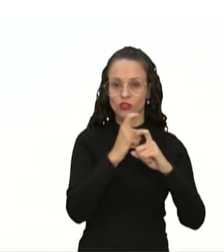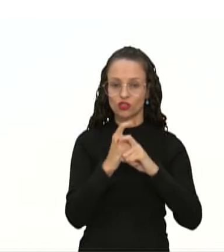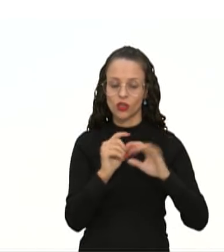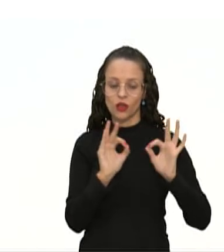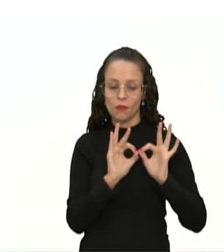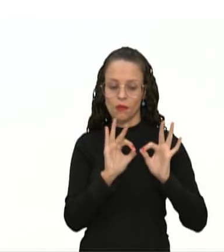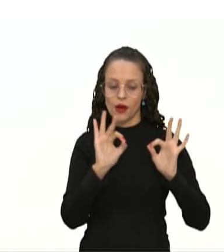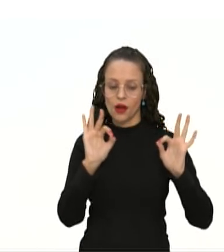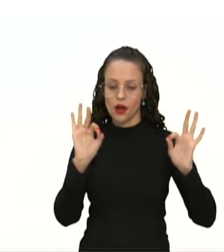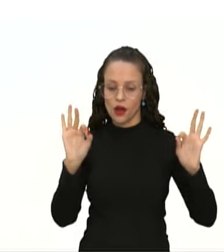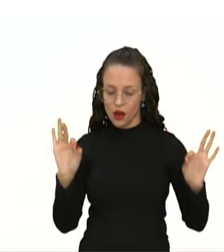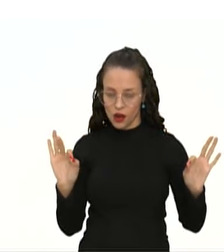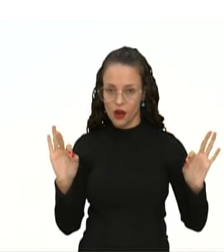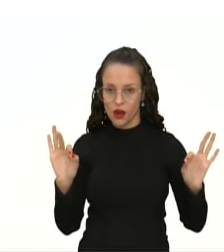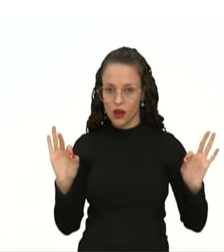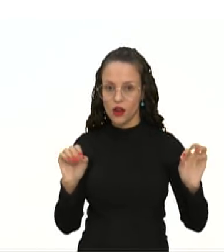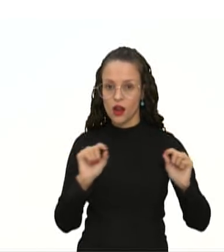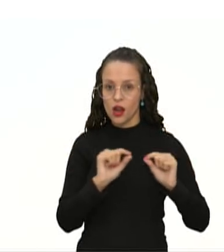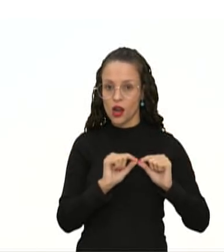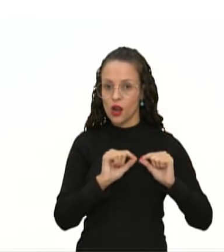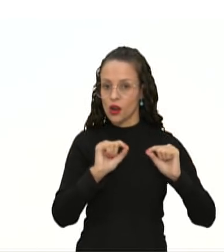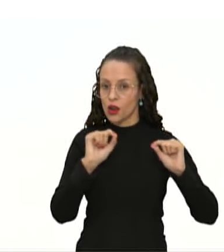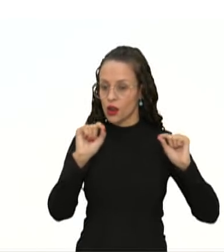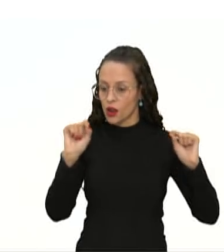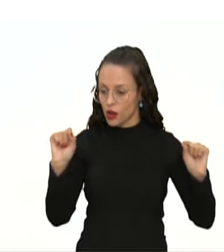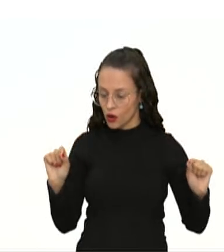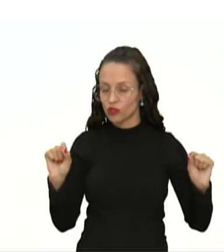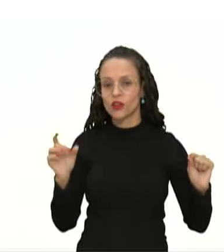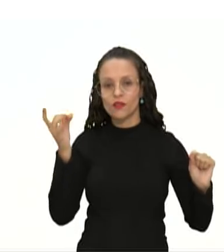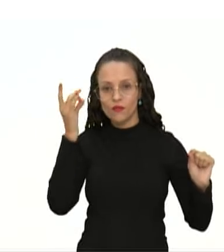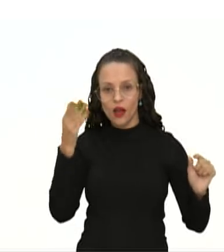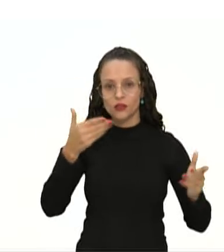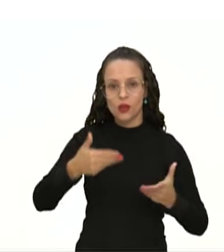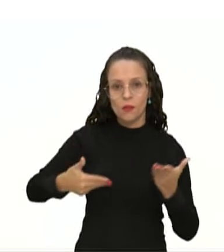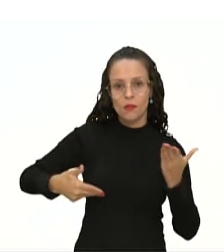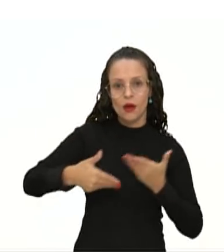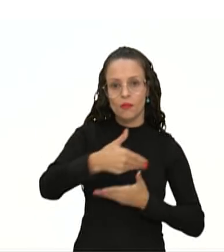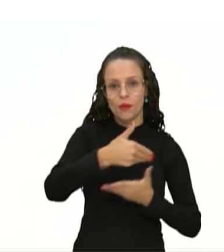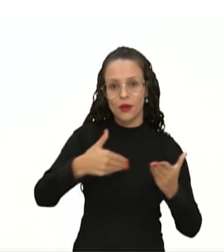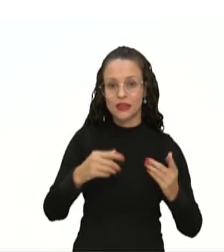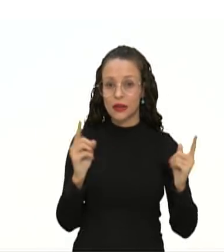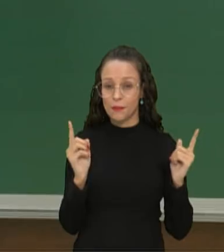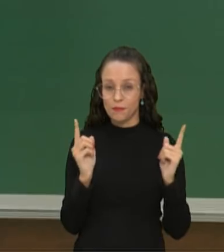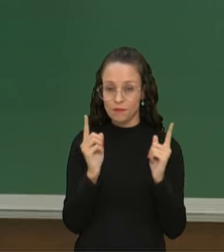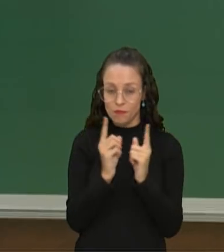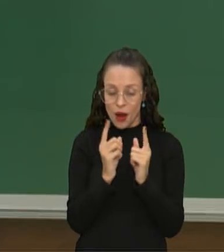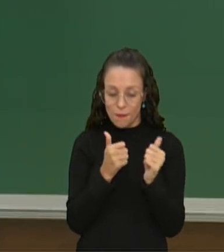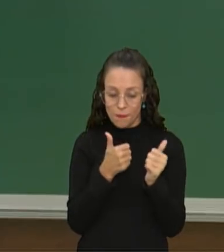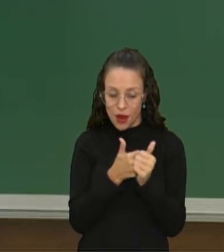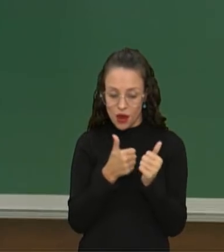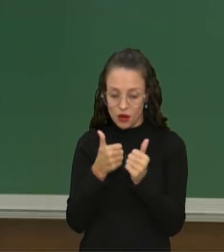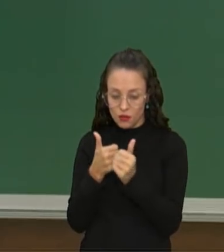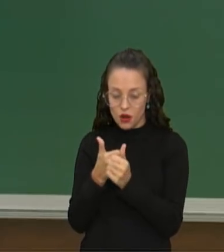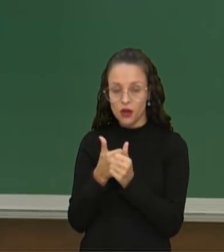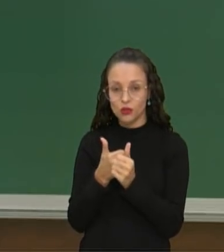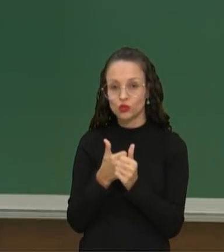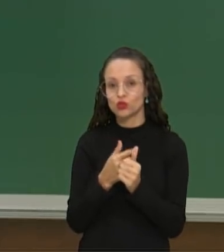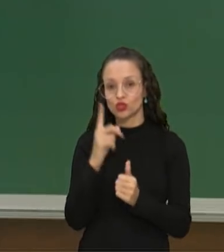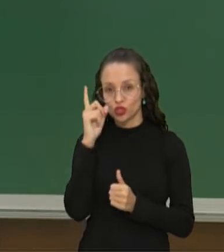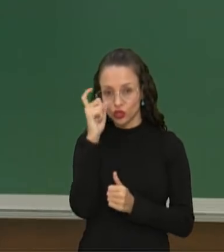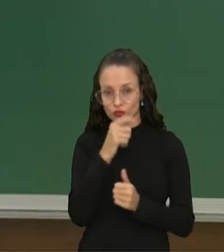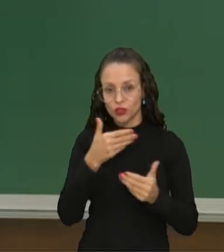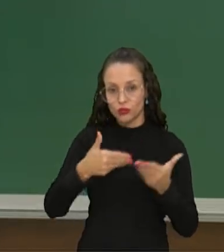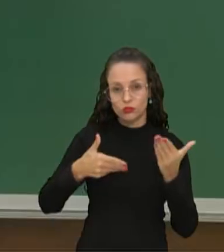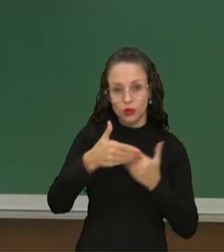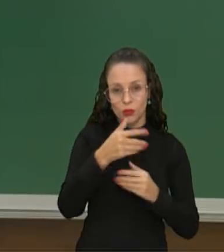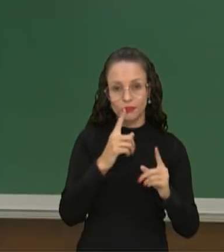de mostrar isso, que quanto mais longe eles estão, mais fácil é de ocorrer essa troca. Quanto mais pertinho eles estão, menor é a chance,